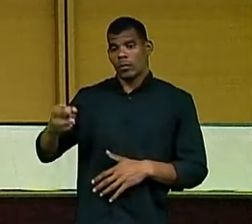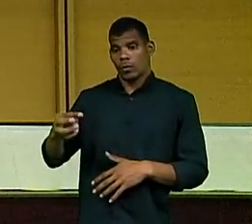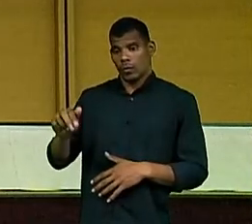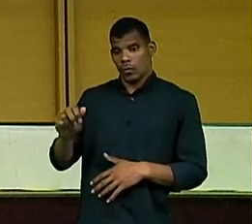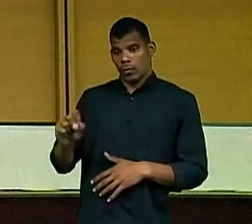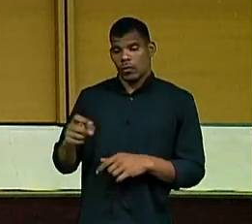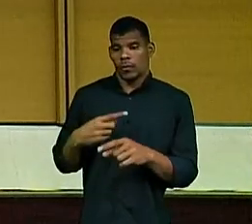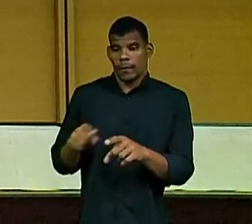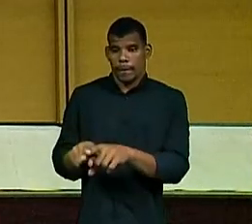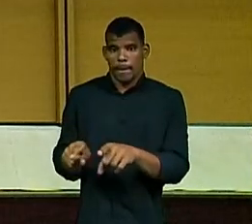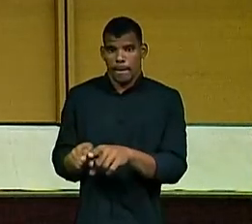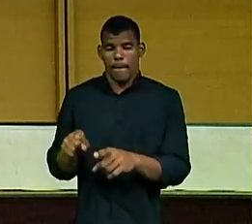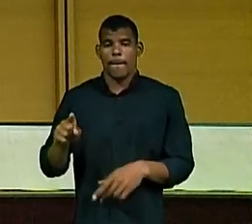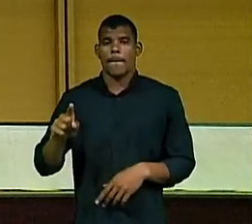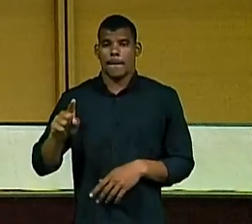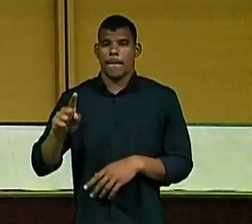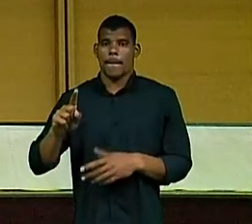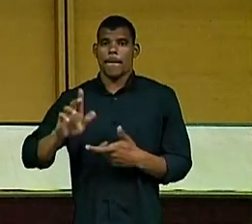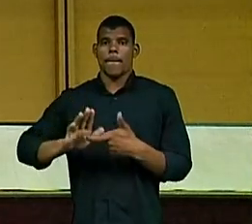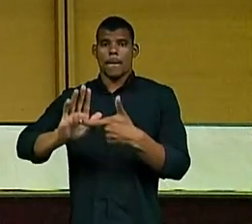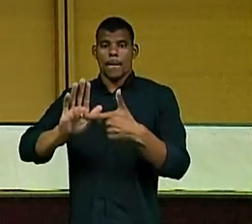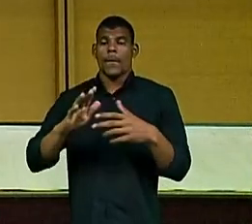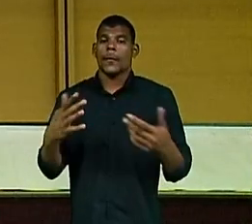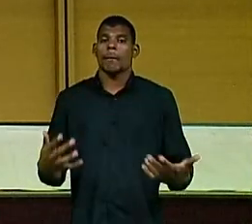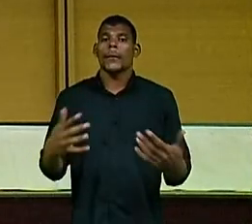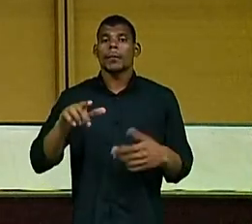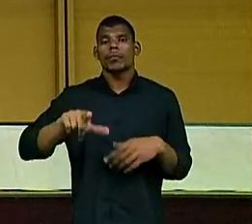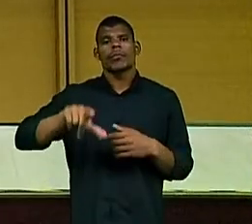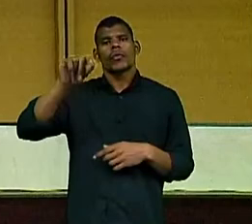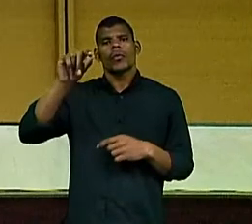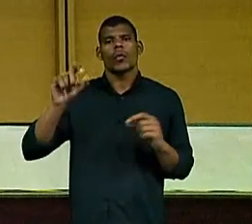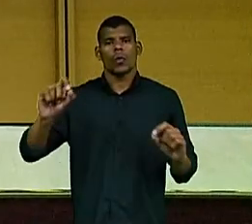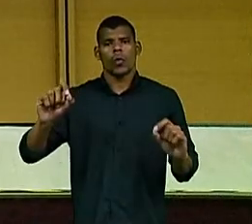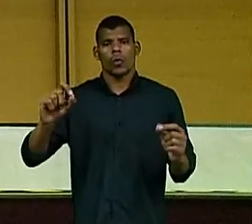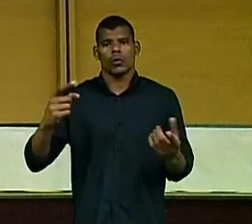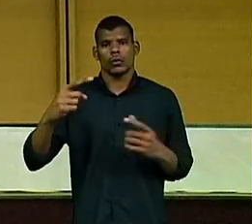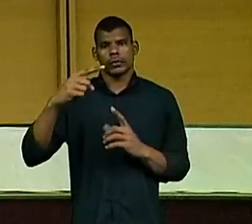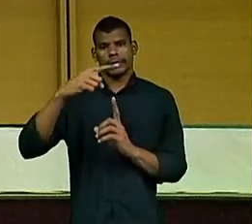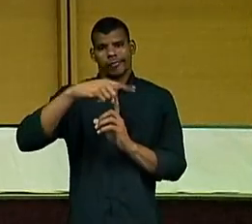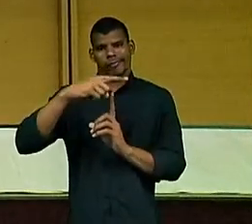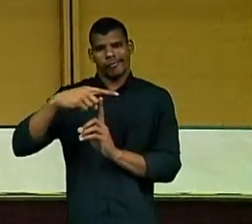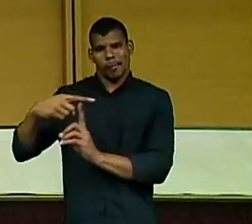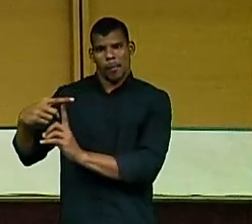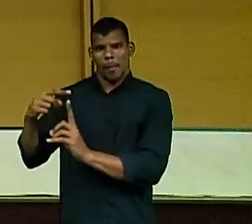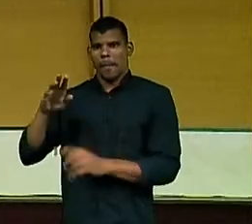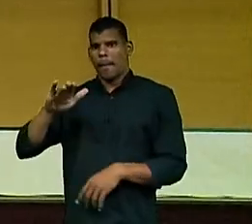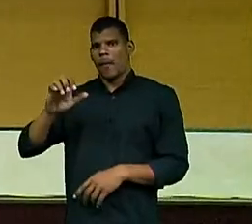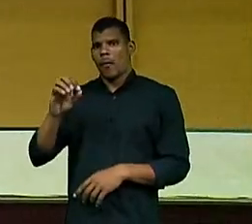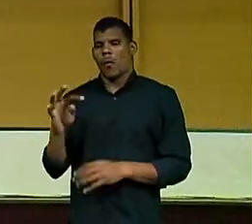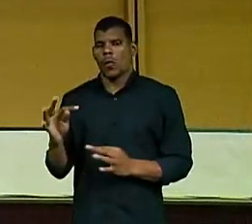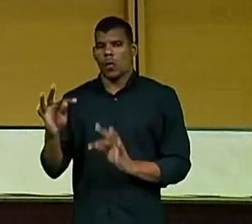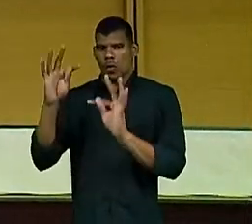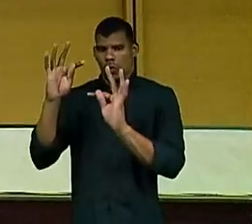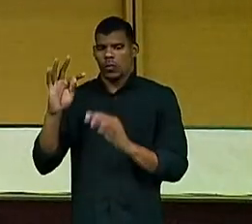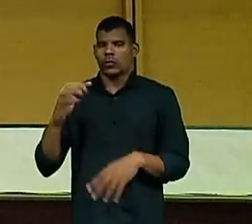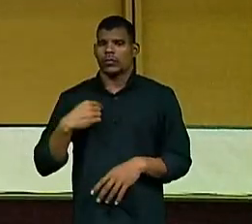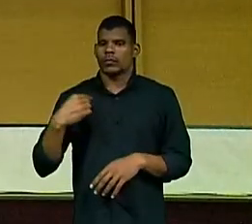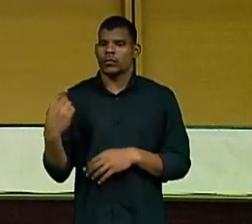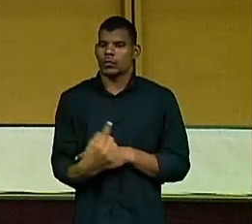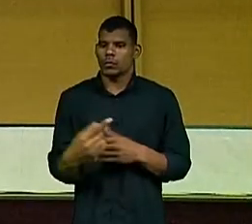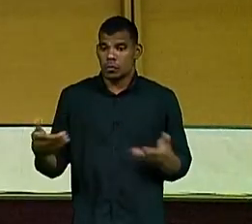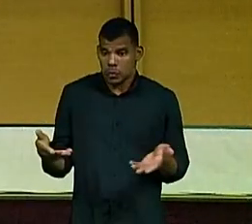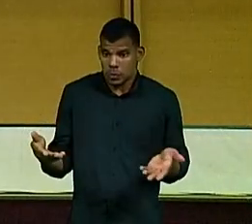que poderiam aparecer então eu escolhi alguns tópicos da biotecnologia tente trabalhar aqui hoje